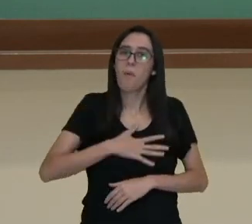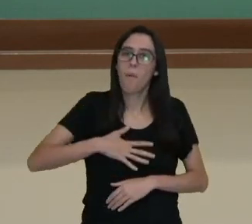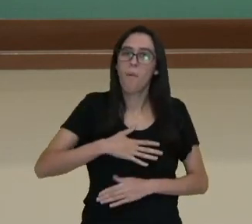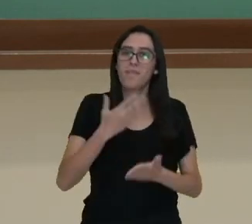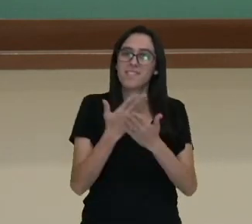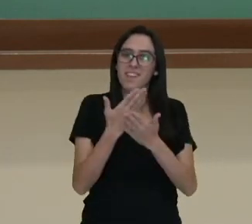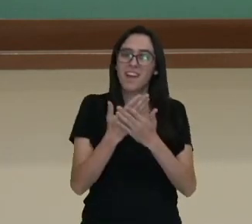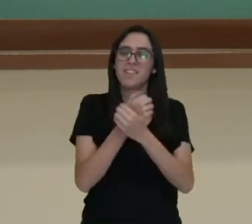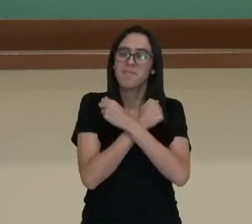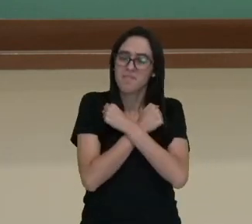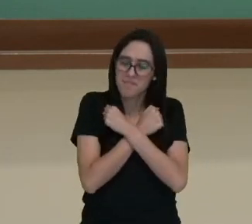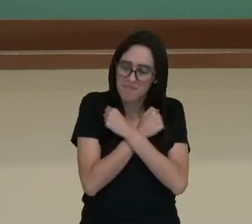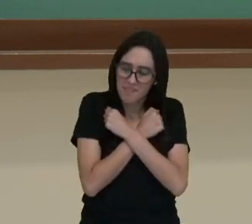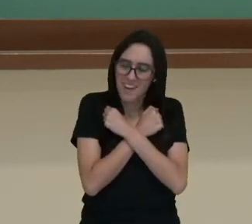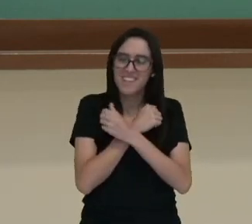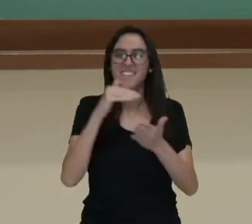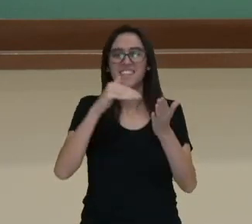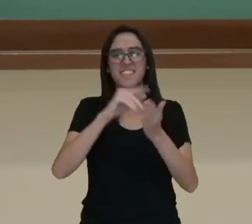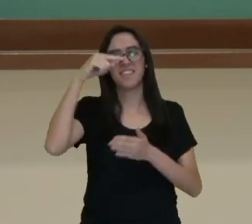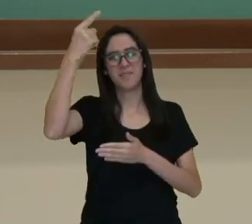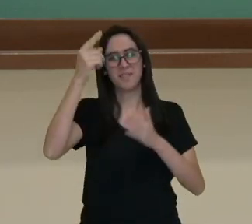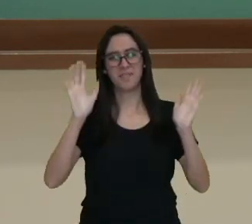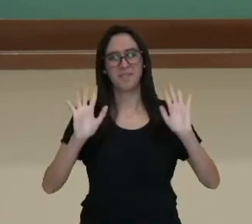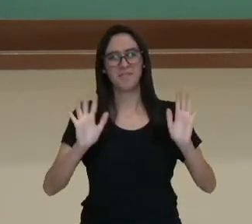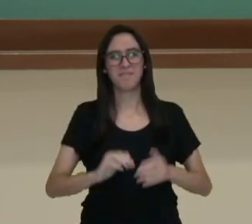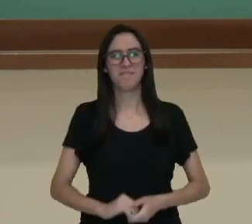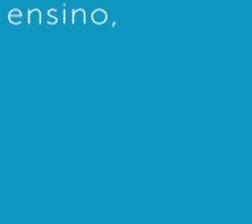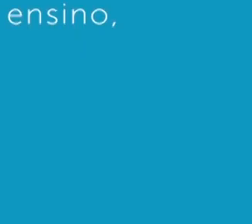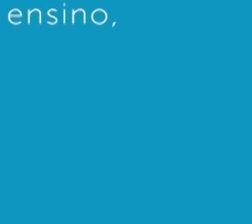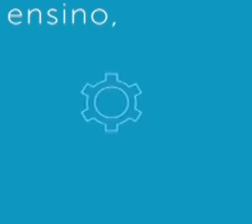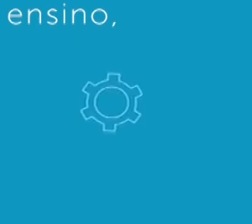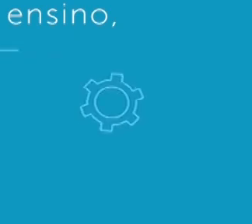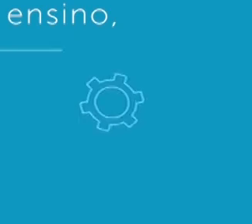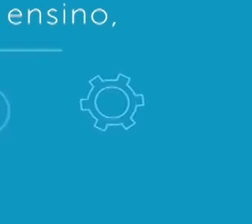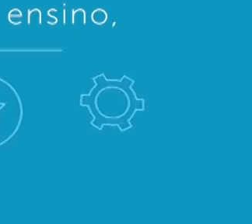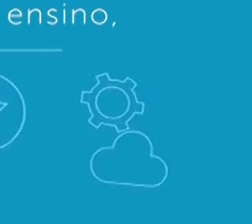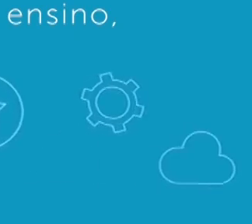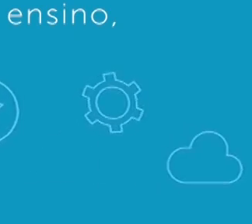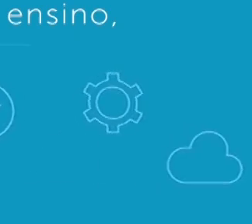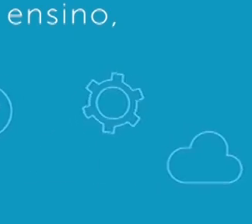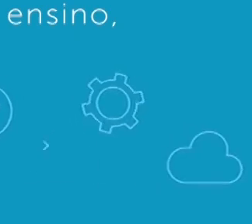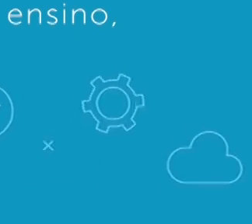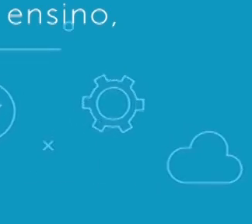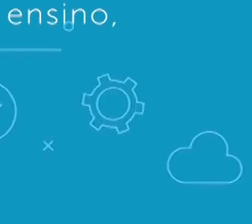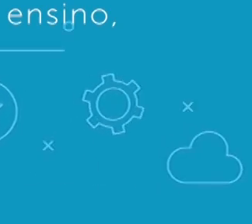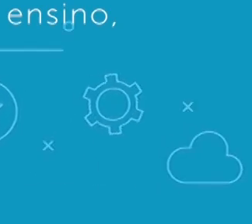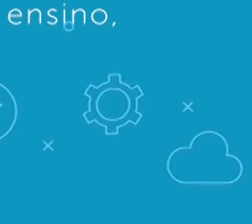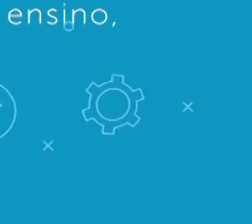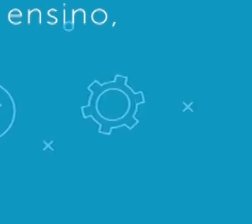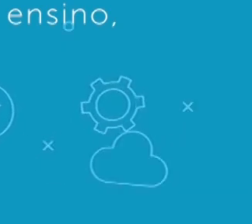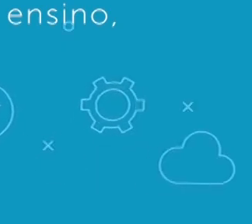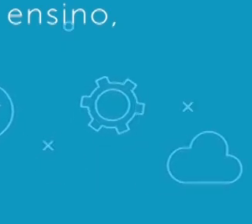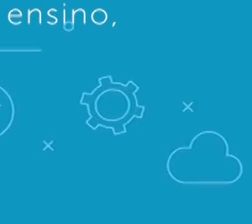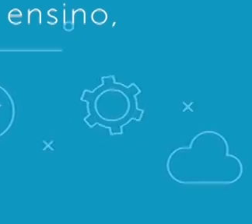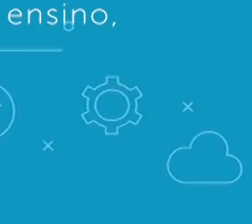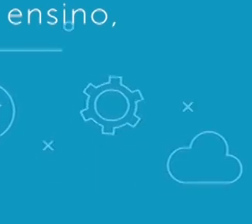gostado. Um forte abraço e até breve.